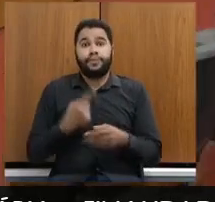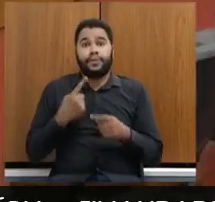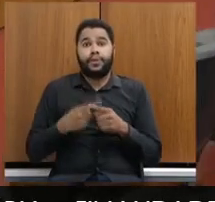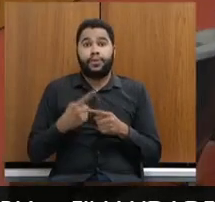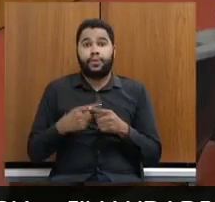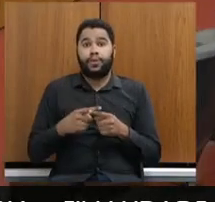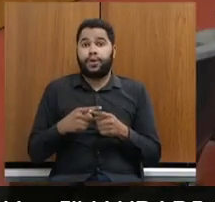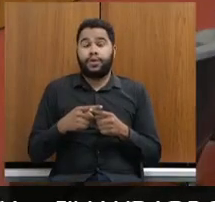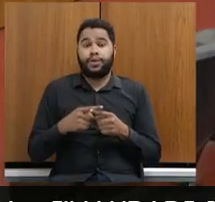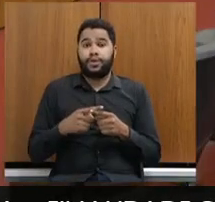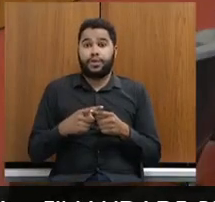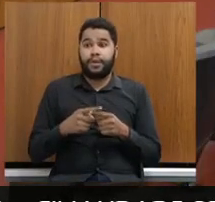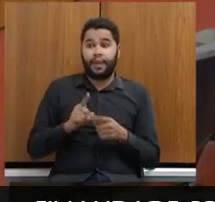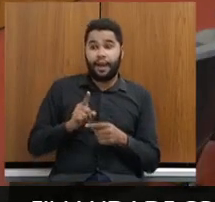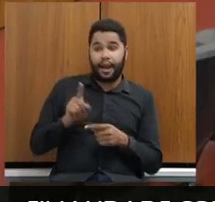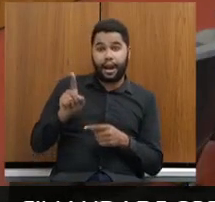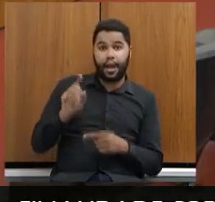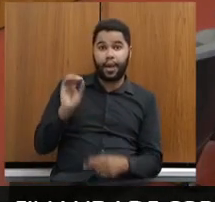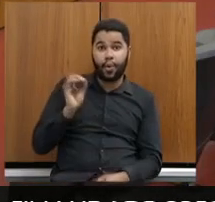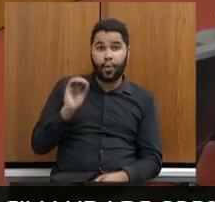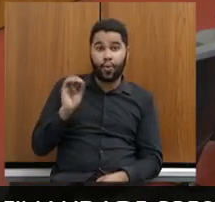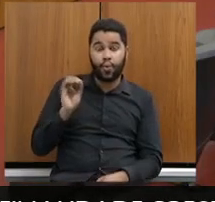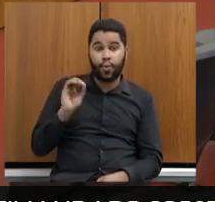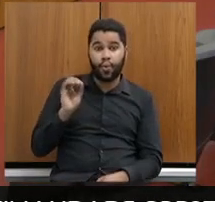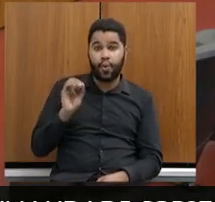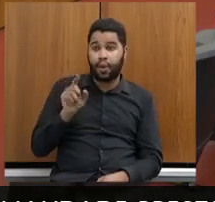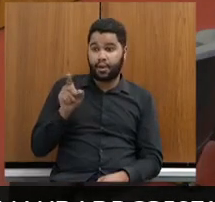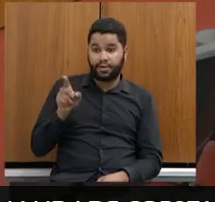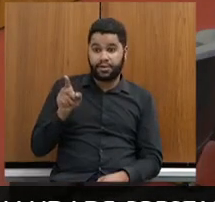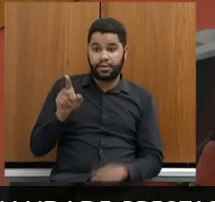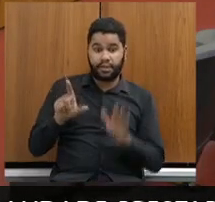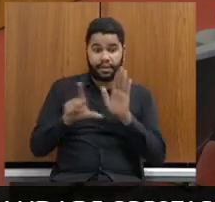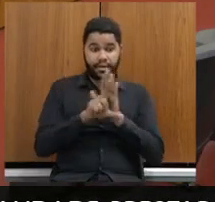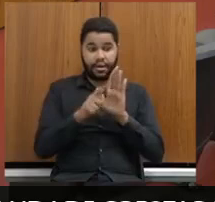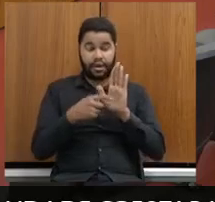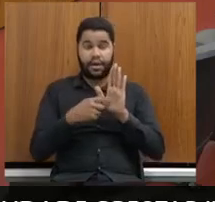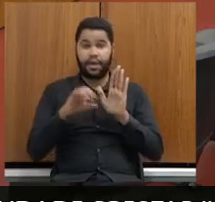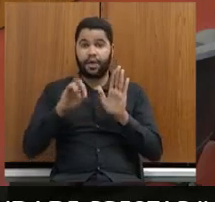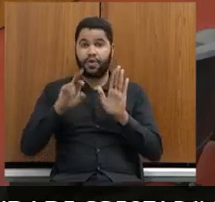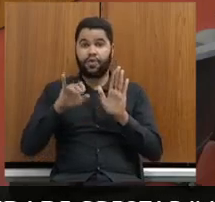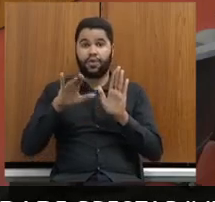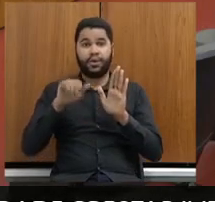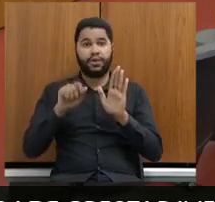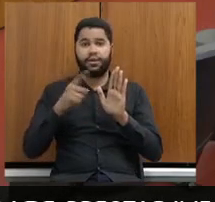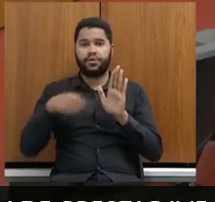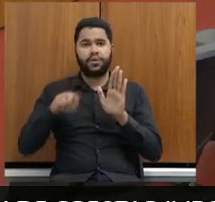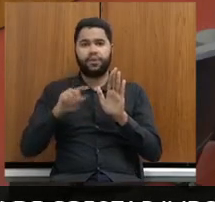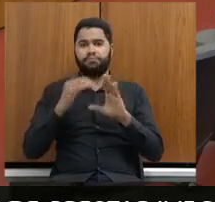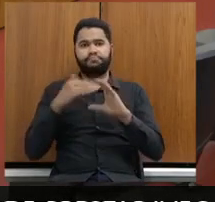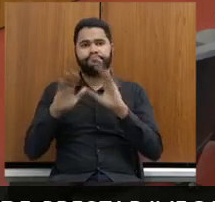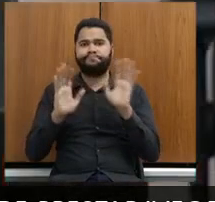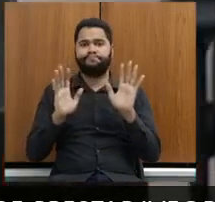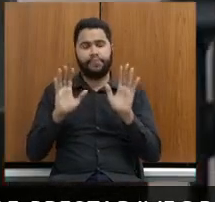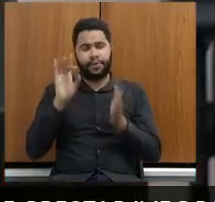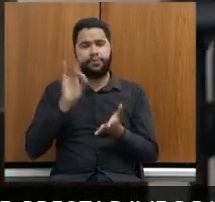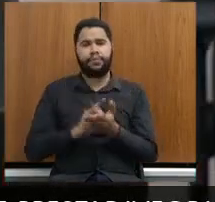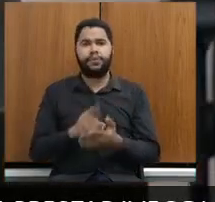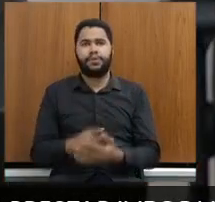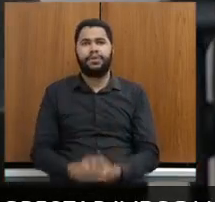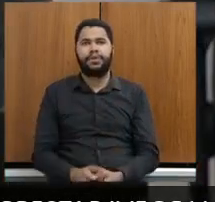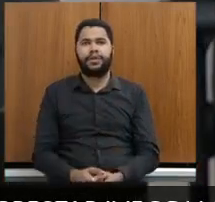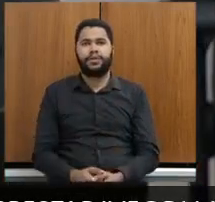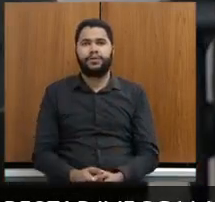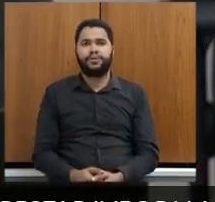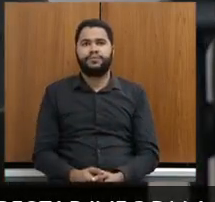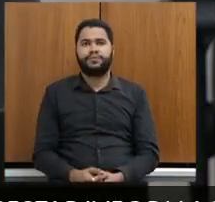secretário Se não vier de lá viu sabe se não vier na lei orgânica 96 dela menos aqui você é fato a